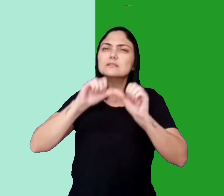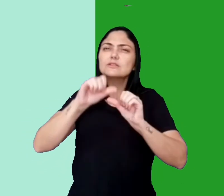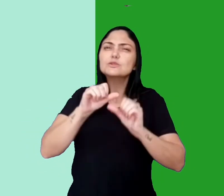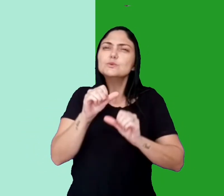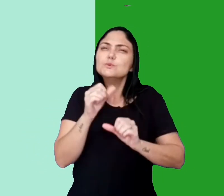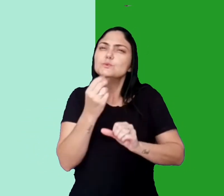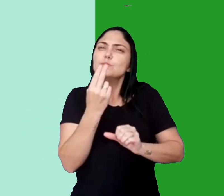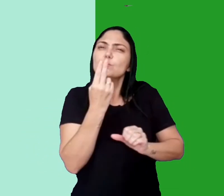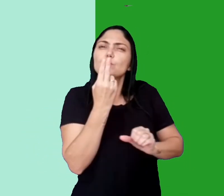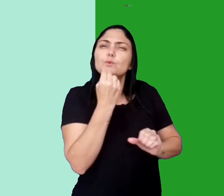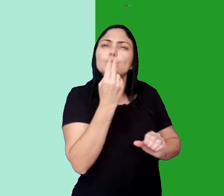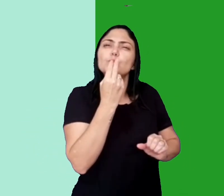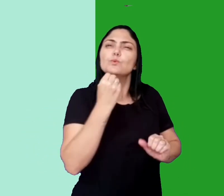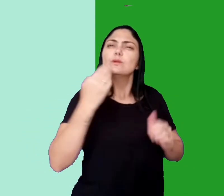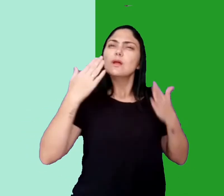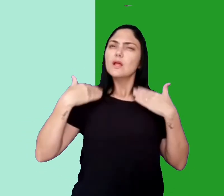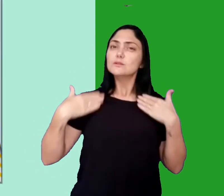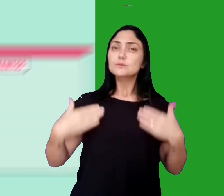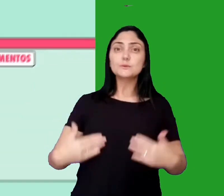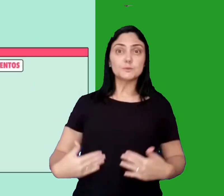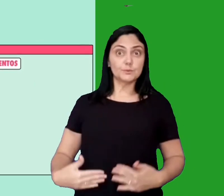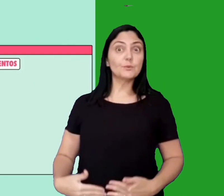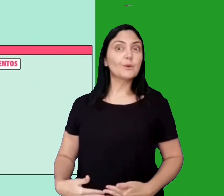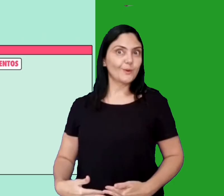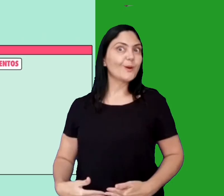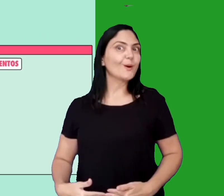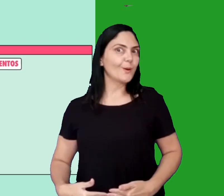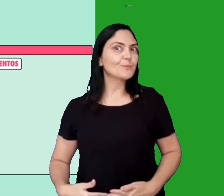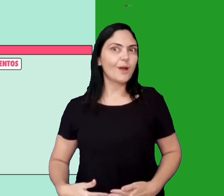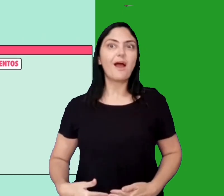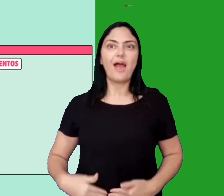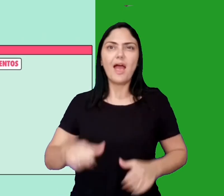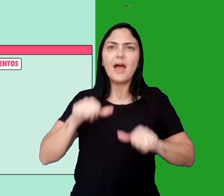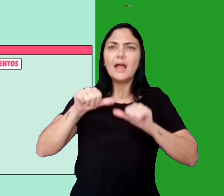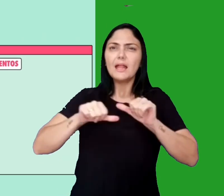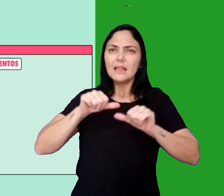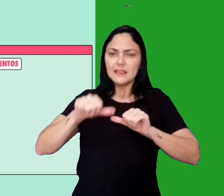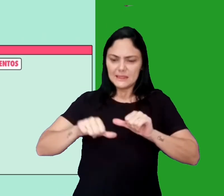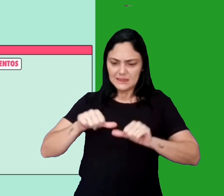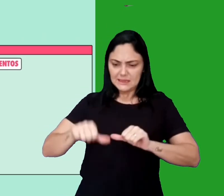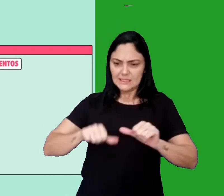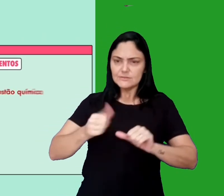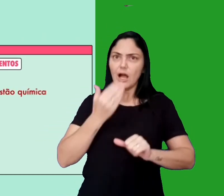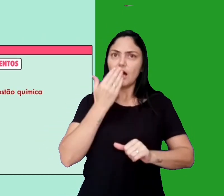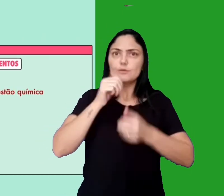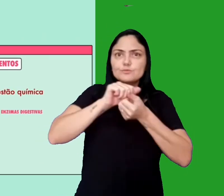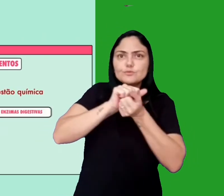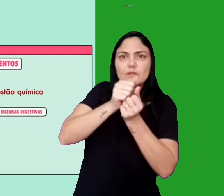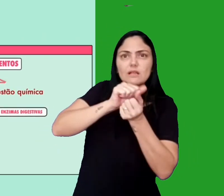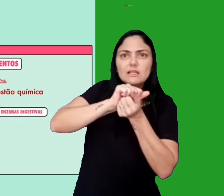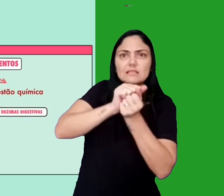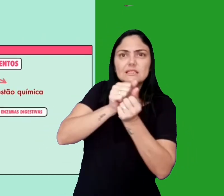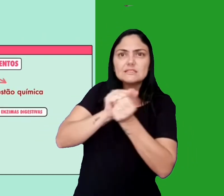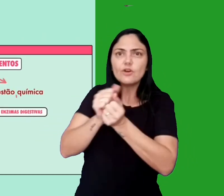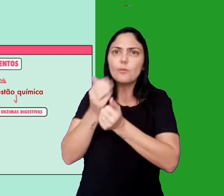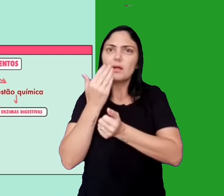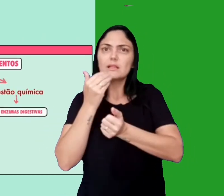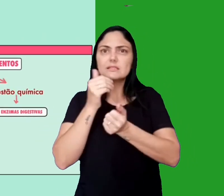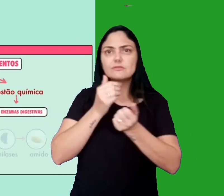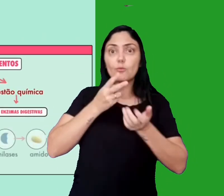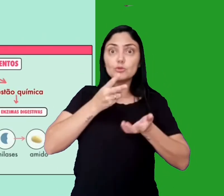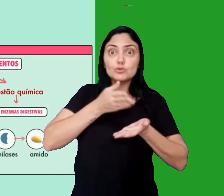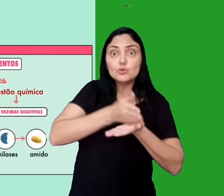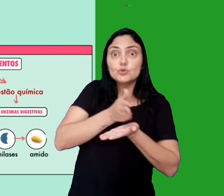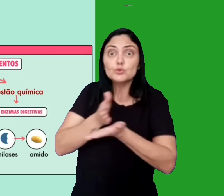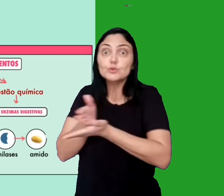substâncias menores. Daí elas vão ser absorvidas pelo nosso corpo. Isso é feito por meio de transformações mecânicas, como a mastigação, e transformações químicas,